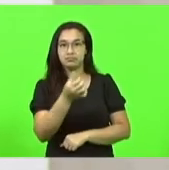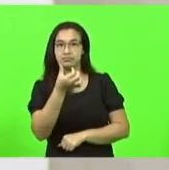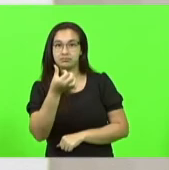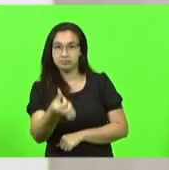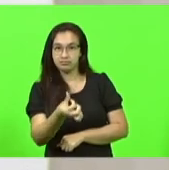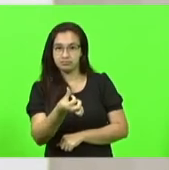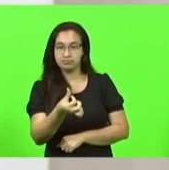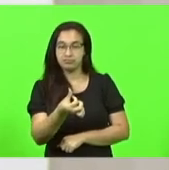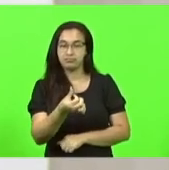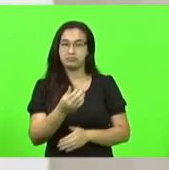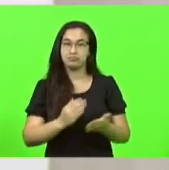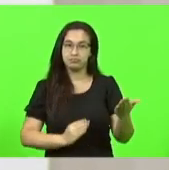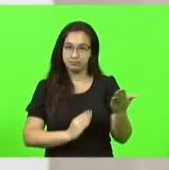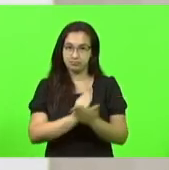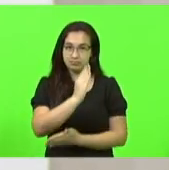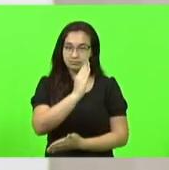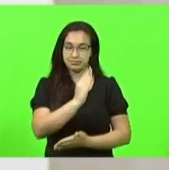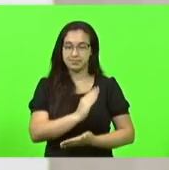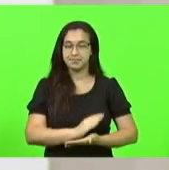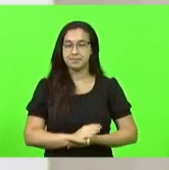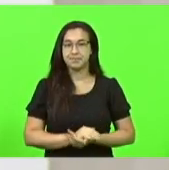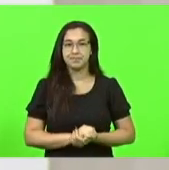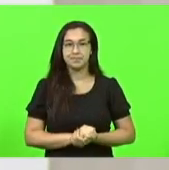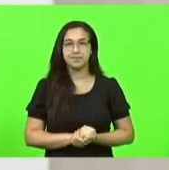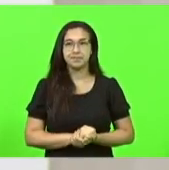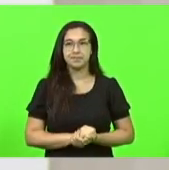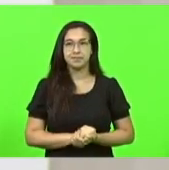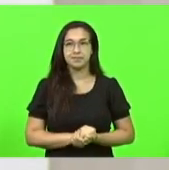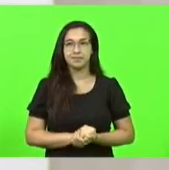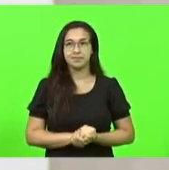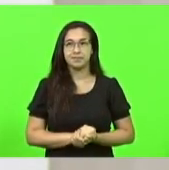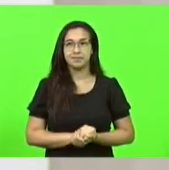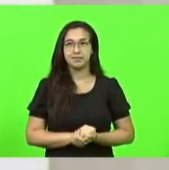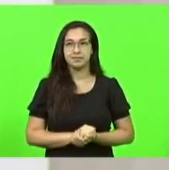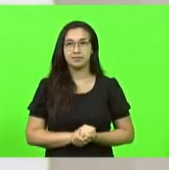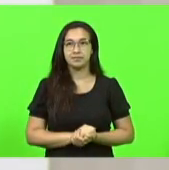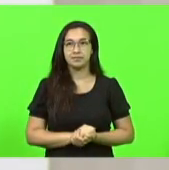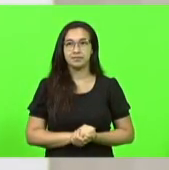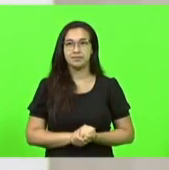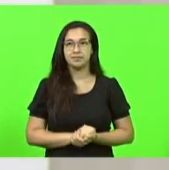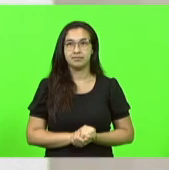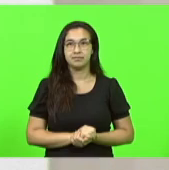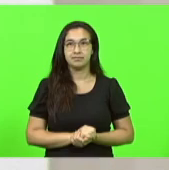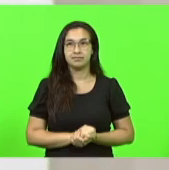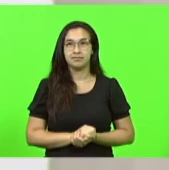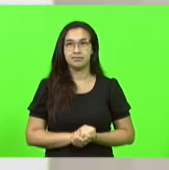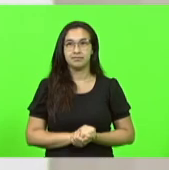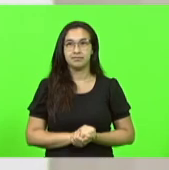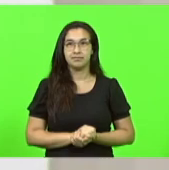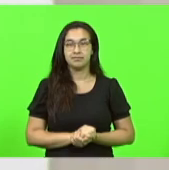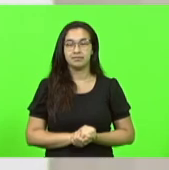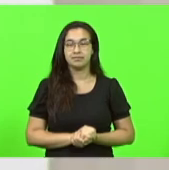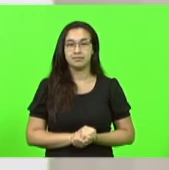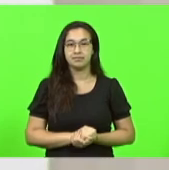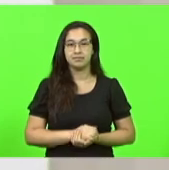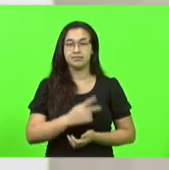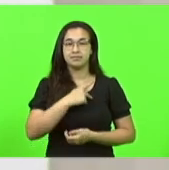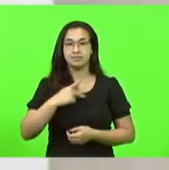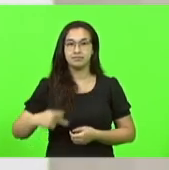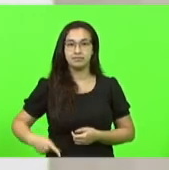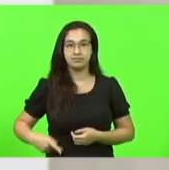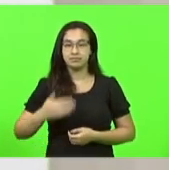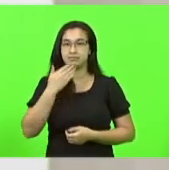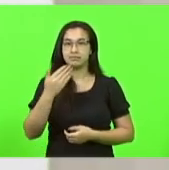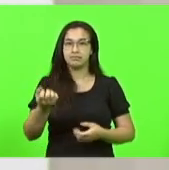presidente deu-as por aprovadas. Expediente. O senhor presidente solicitou que se procedesse à